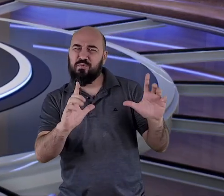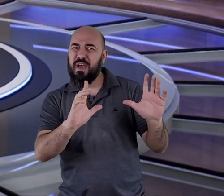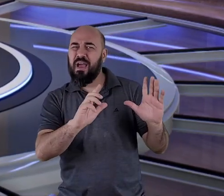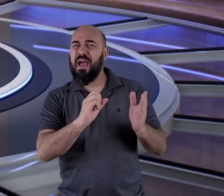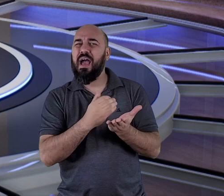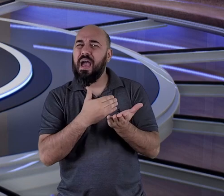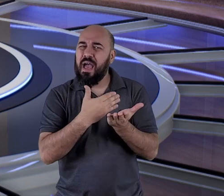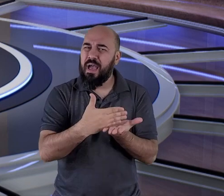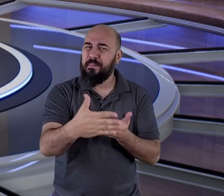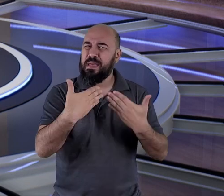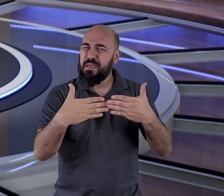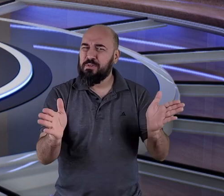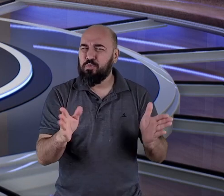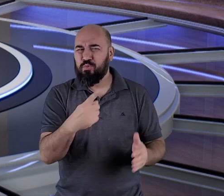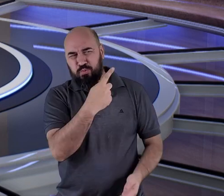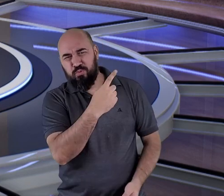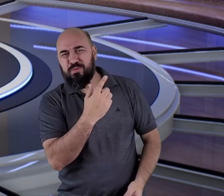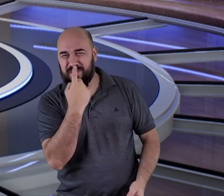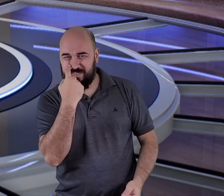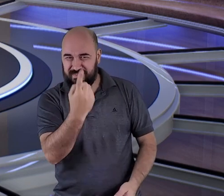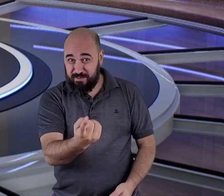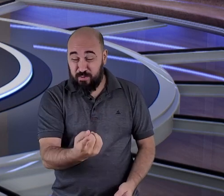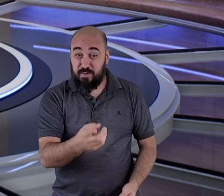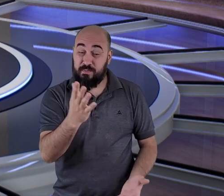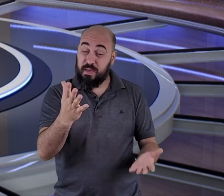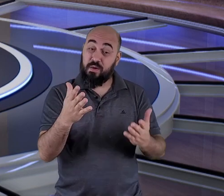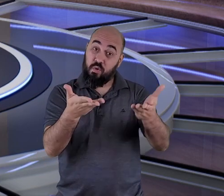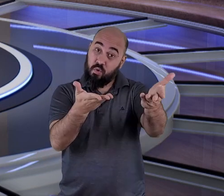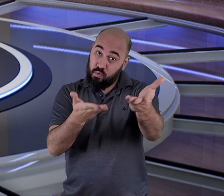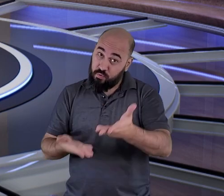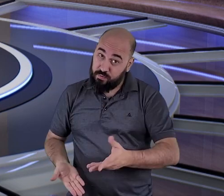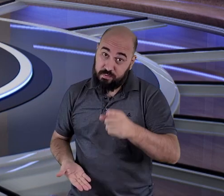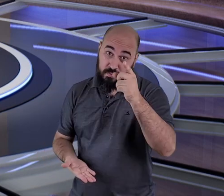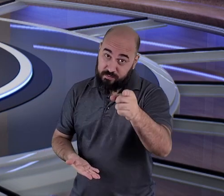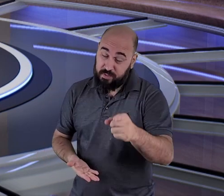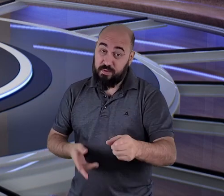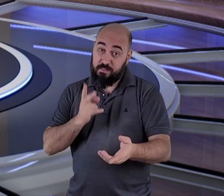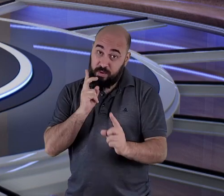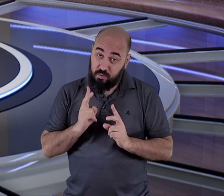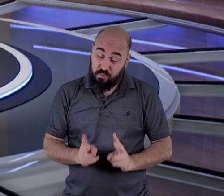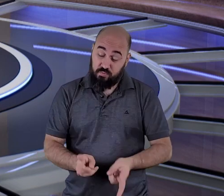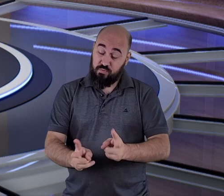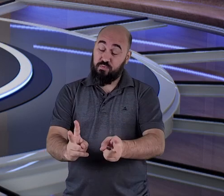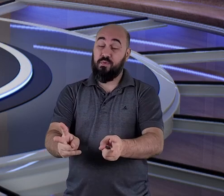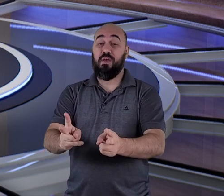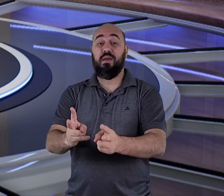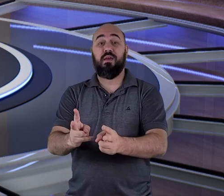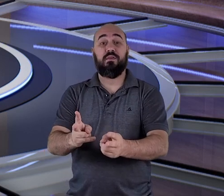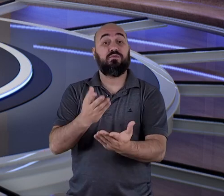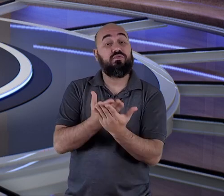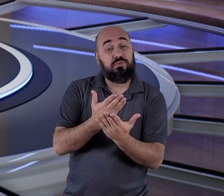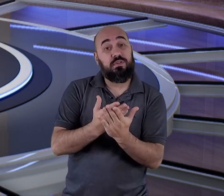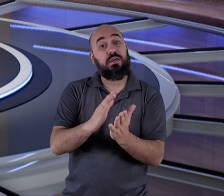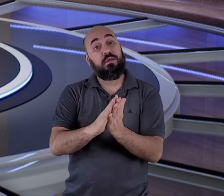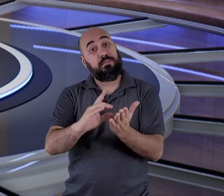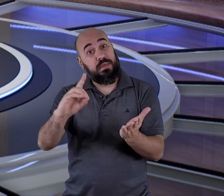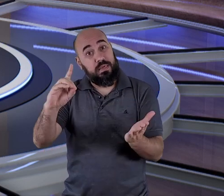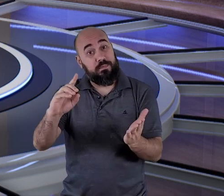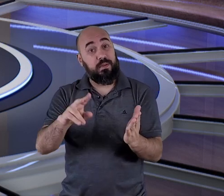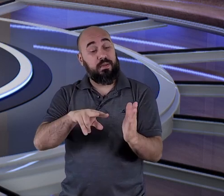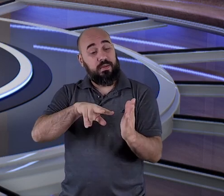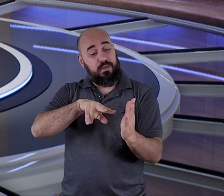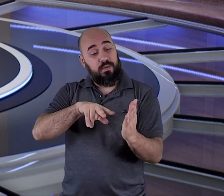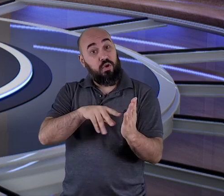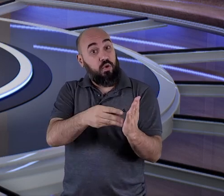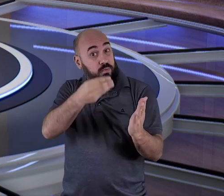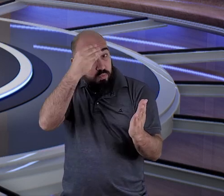convite especial para você continuar estudando a Bíblia, para você continuar aprofundando os seus conhecimentos na palavra do